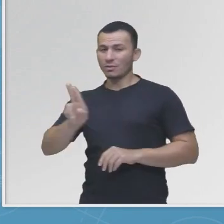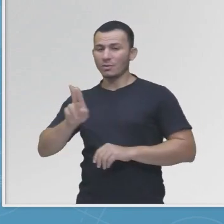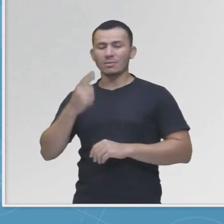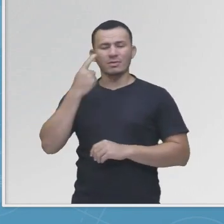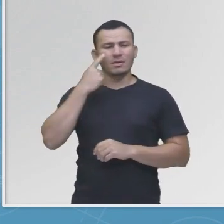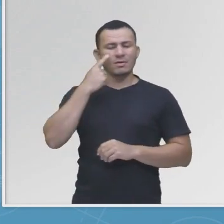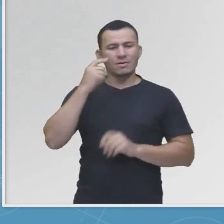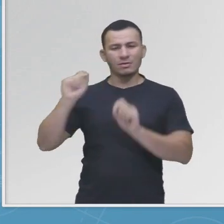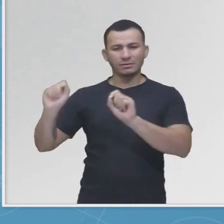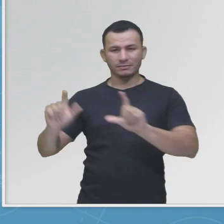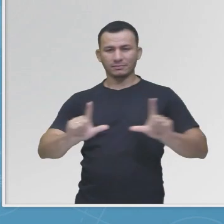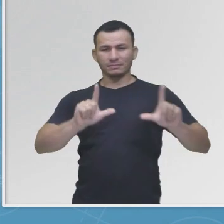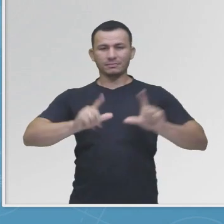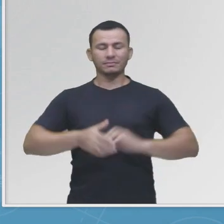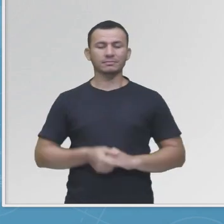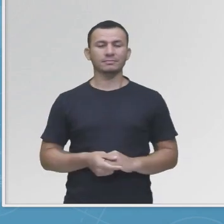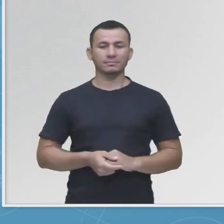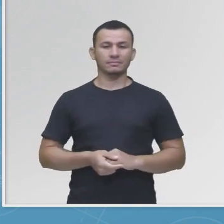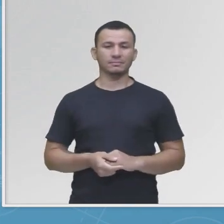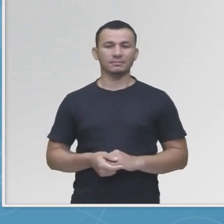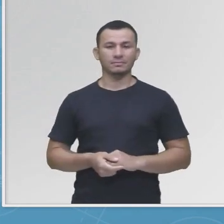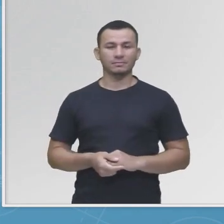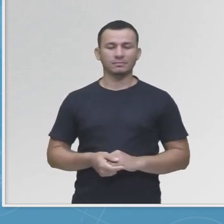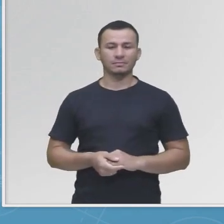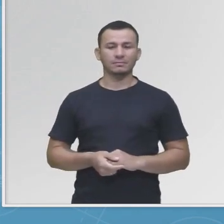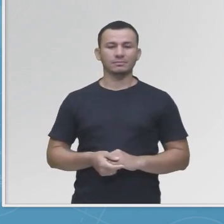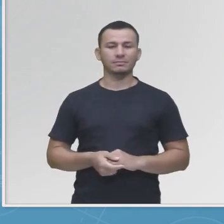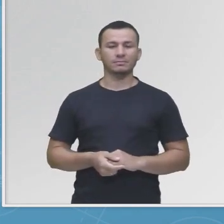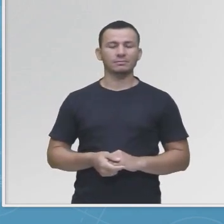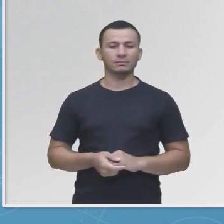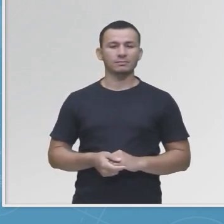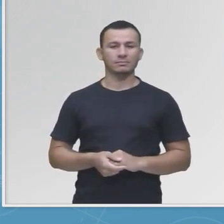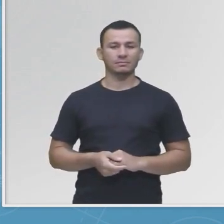cartela novamente. Nós temos aí o minuendo,